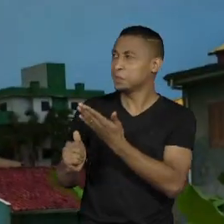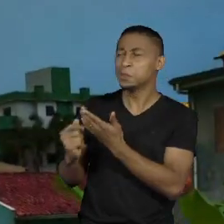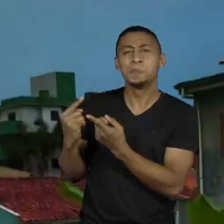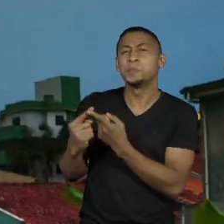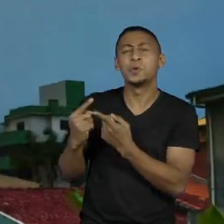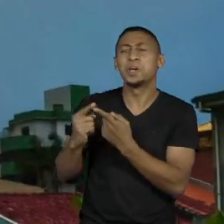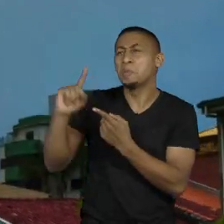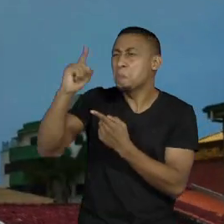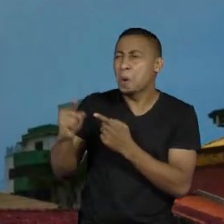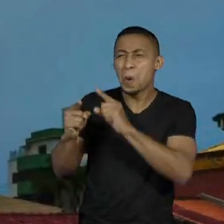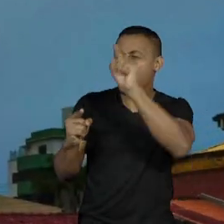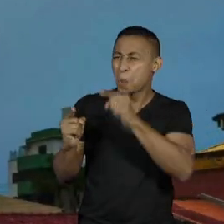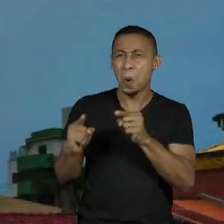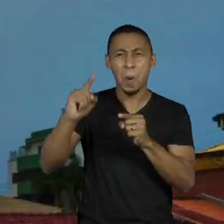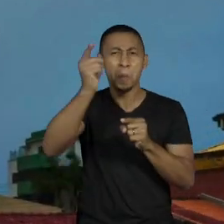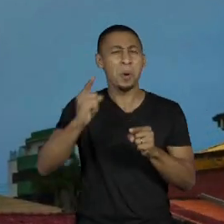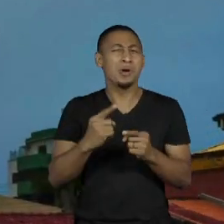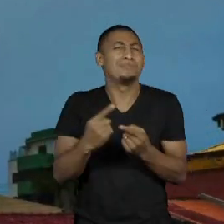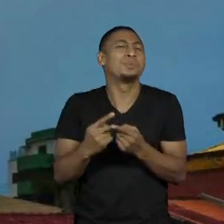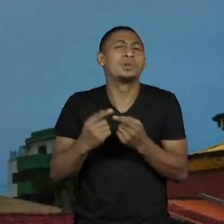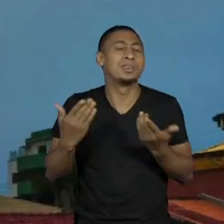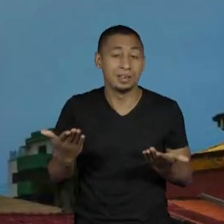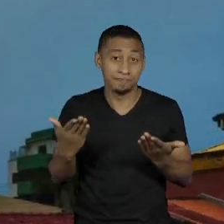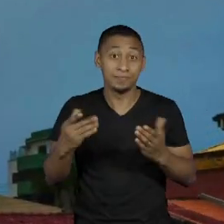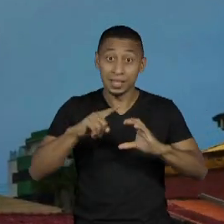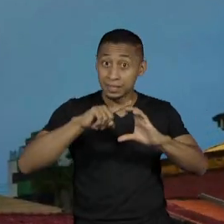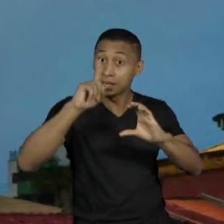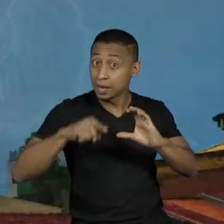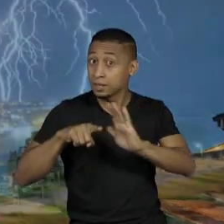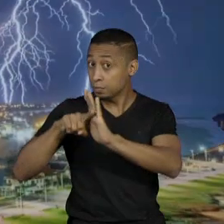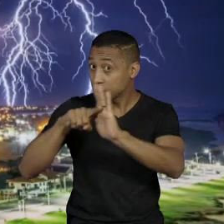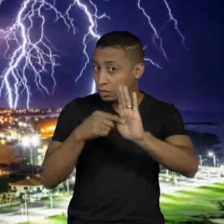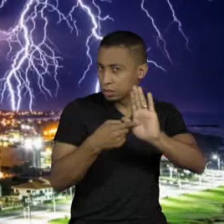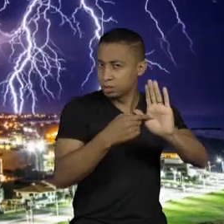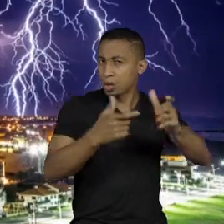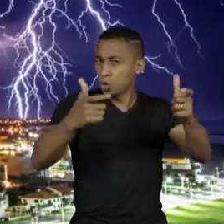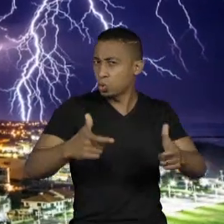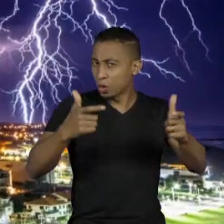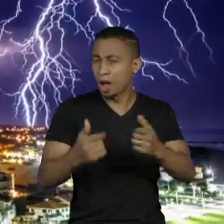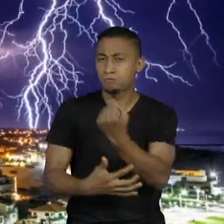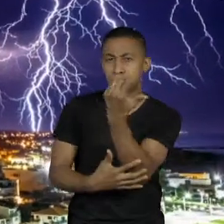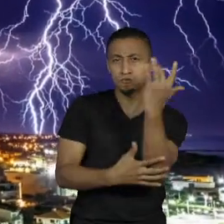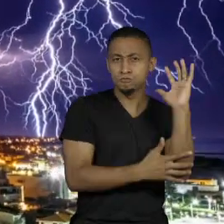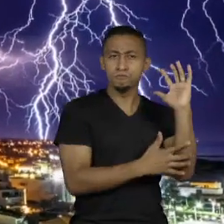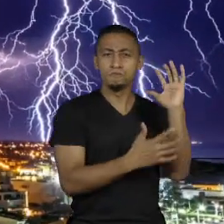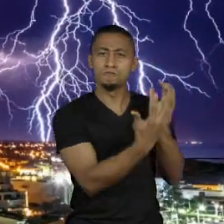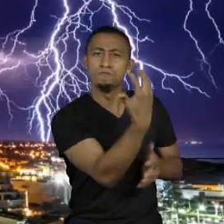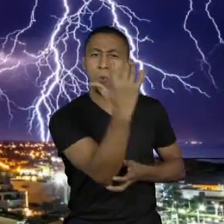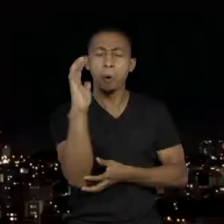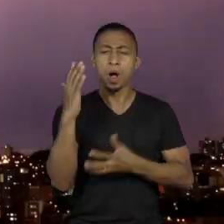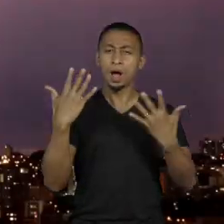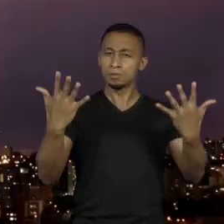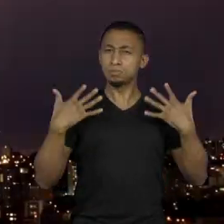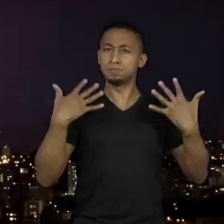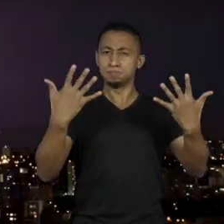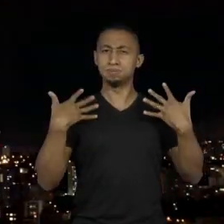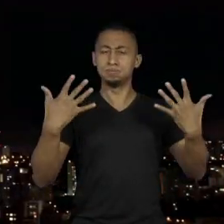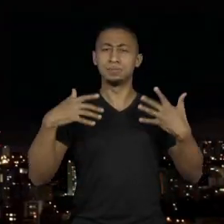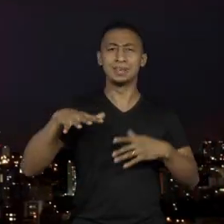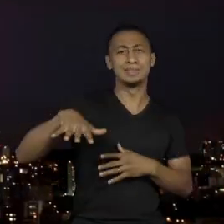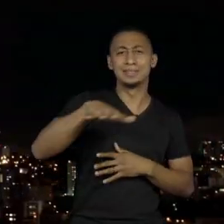de tantos raios são conhecidas pelos cientistas. Regiões tropicais são as mais quentes e favorecem a formação